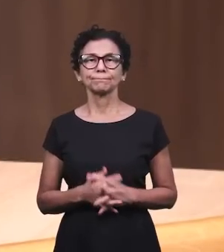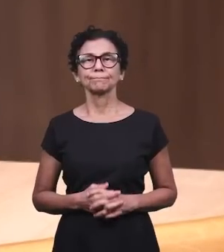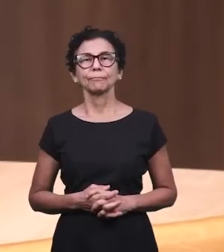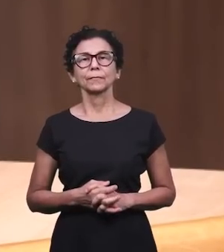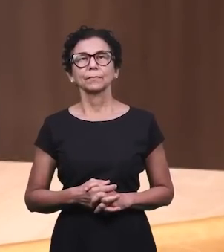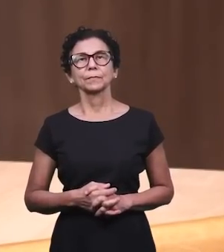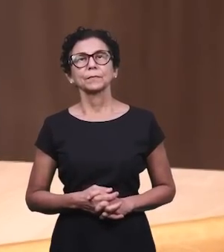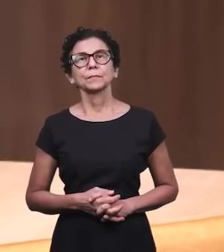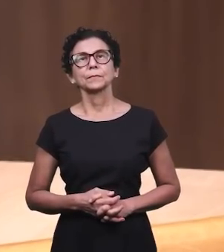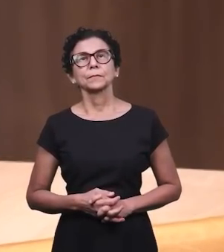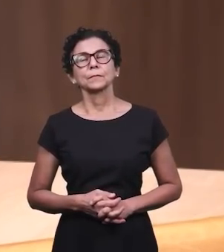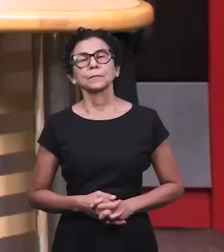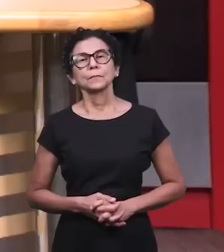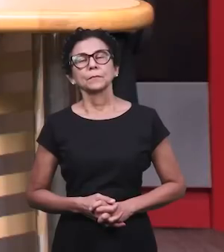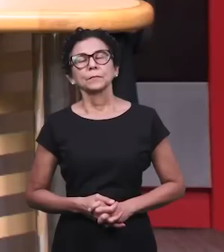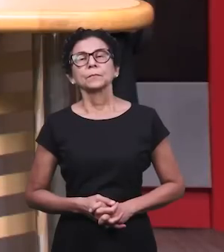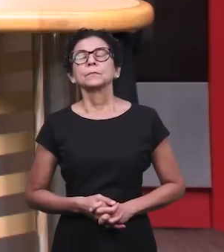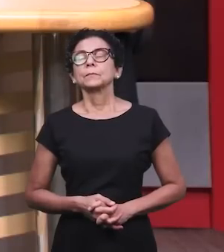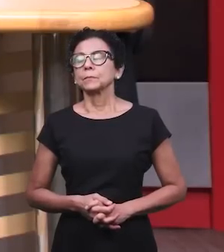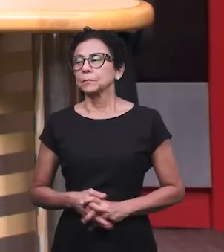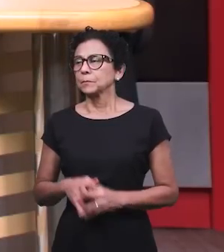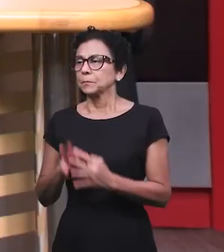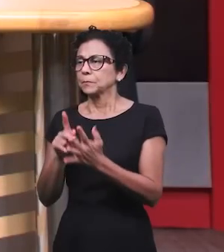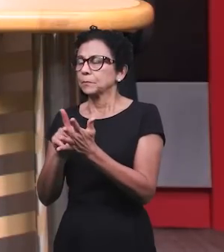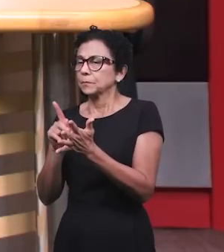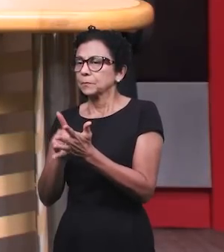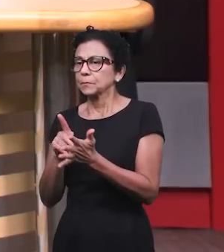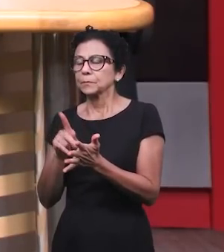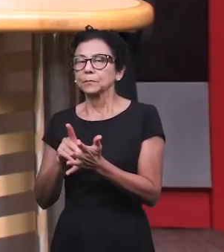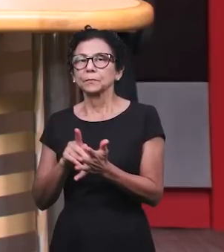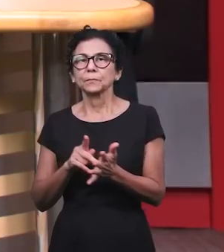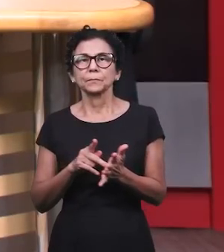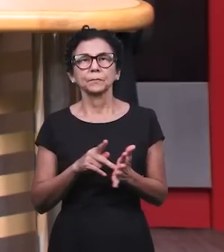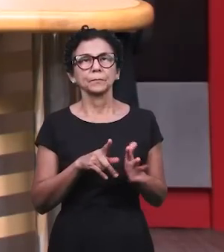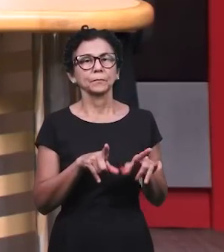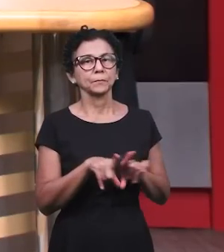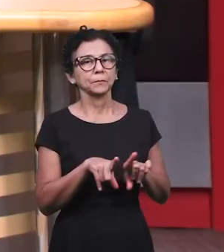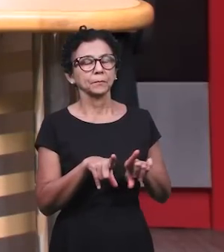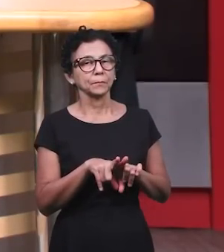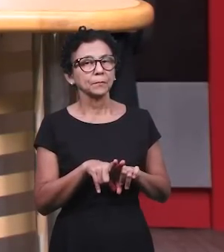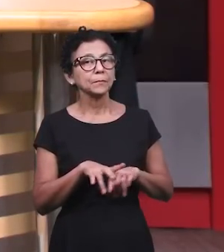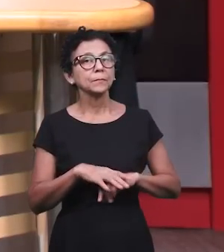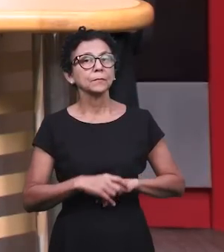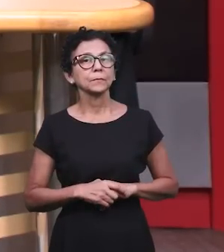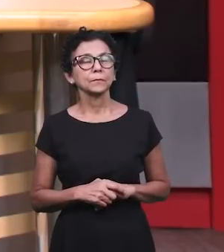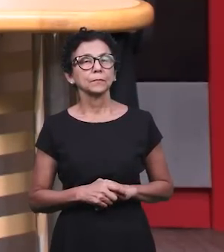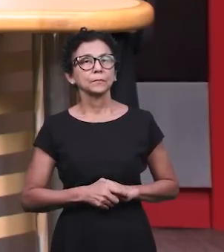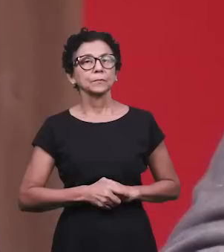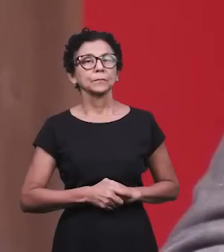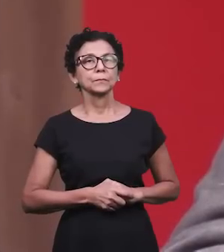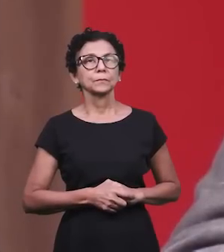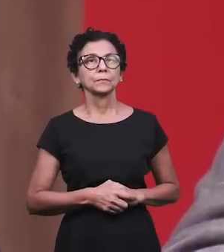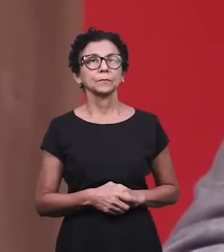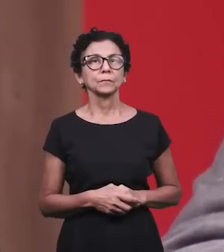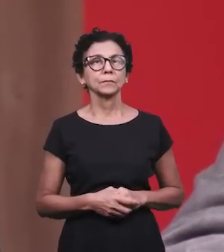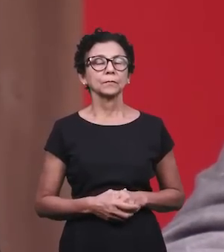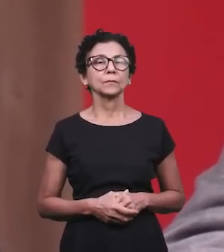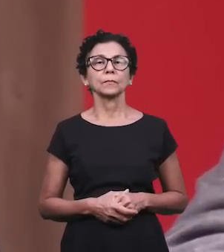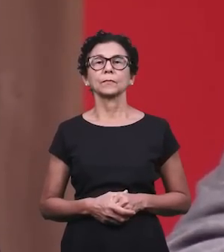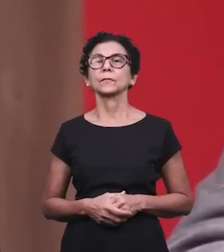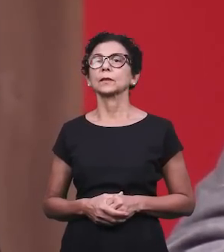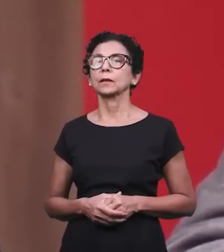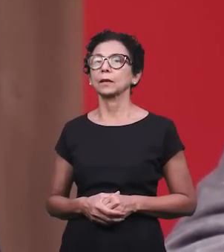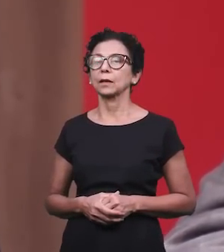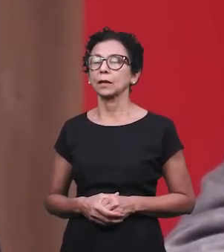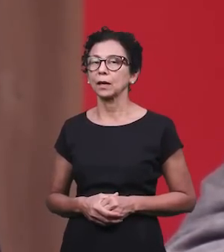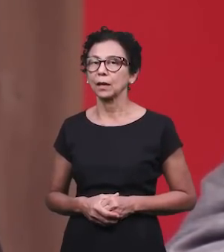nossos irmãos. Exatamente. E a gente vê que Jairo era um homem de certa influência. Ele